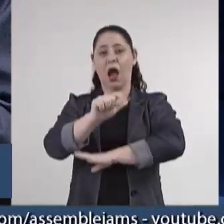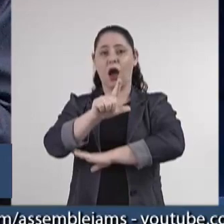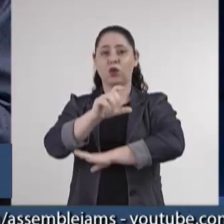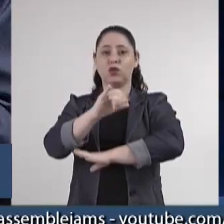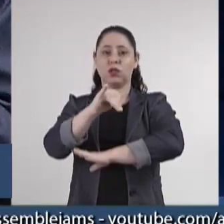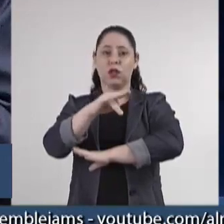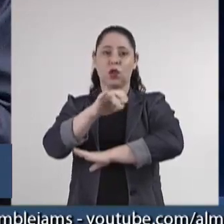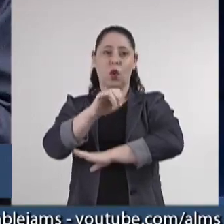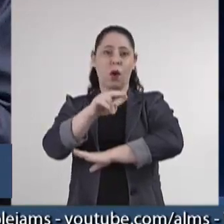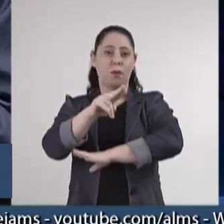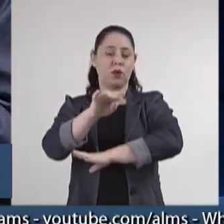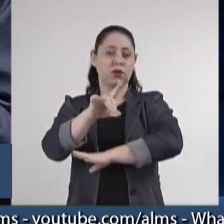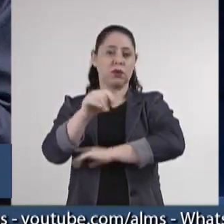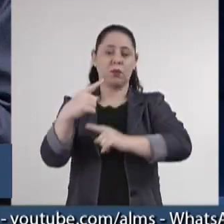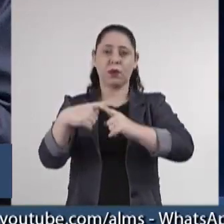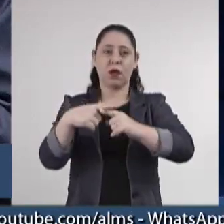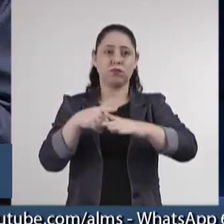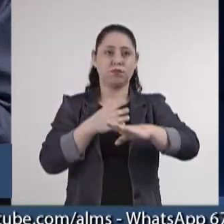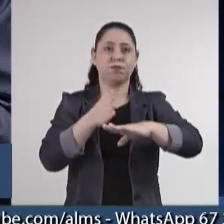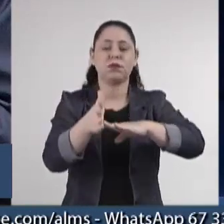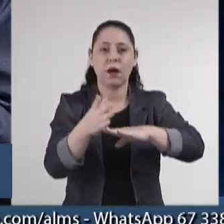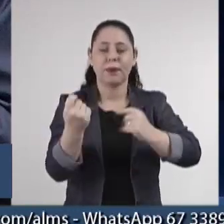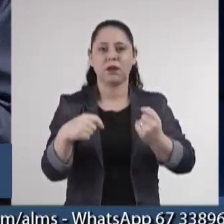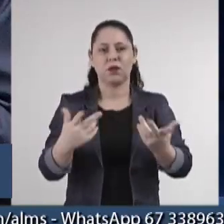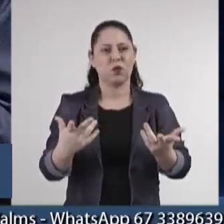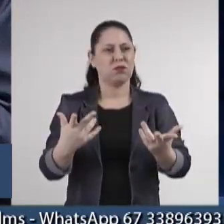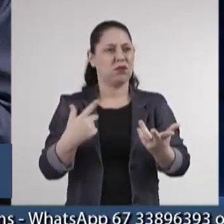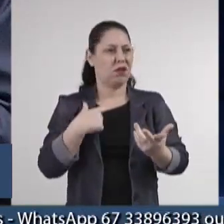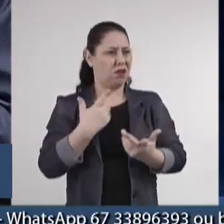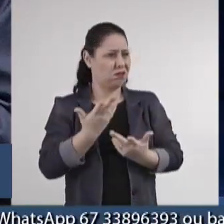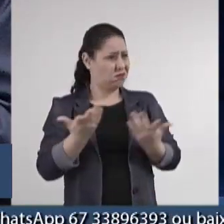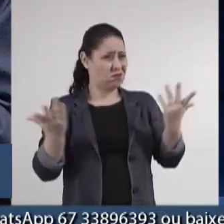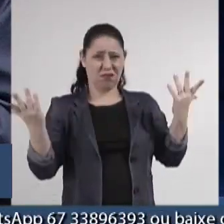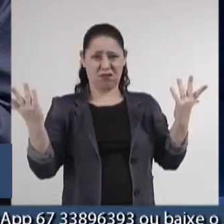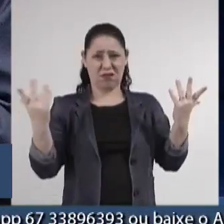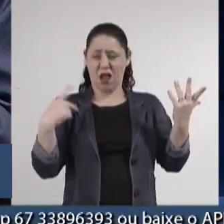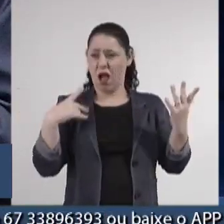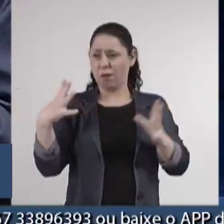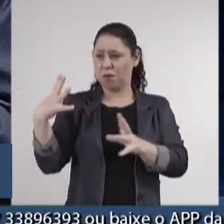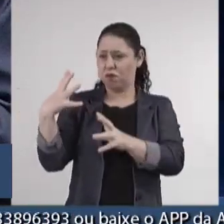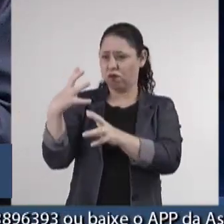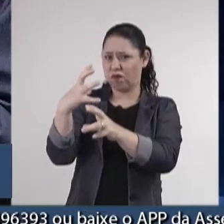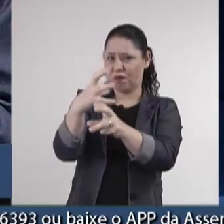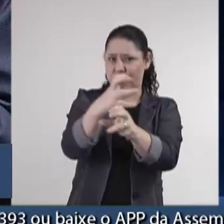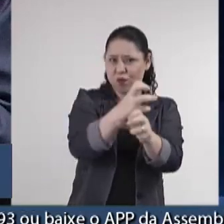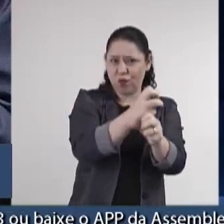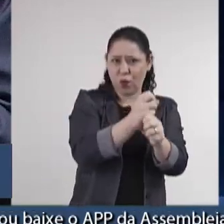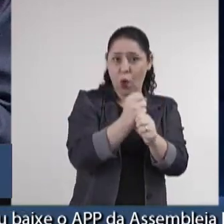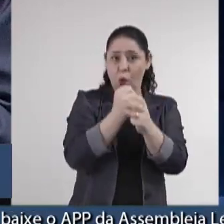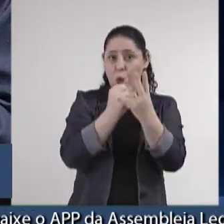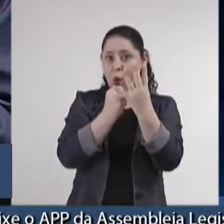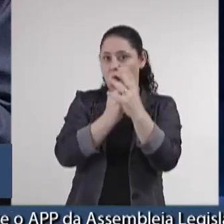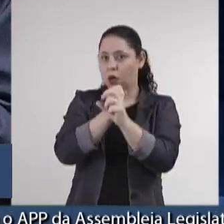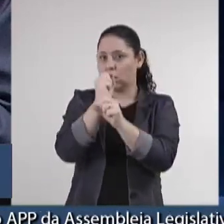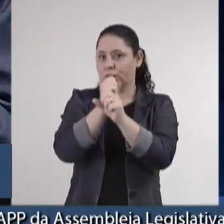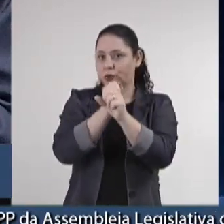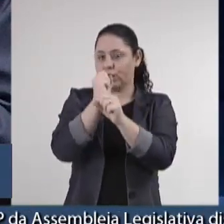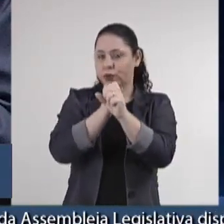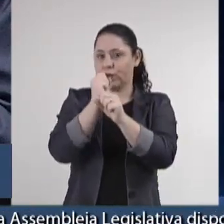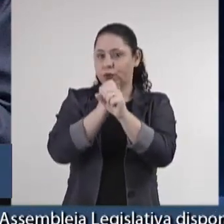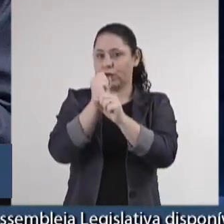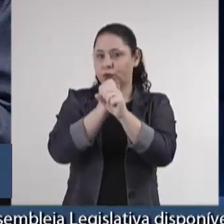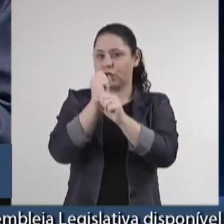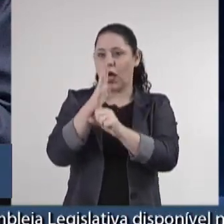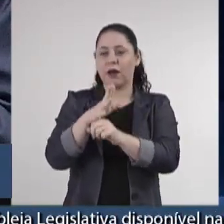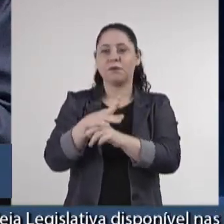fuga. Que interessante. O que nós temos a ver com isso? E o cara está faturando. Fazem 4 anos